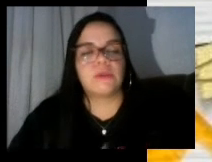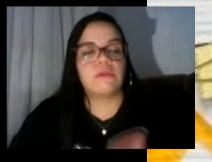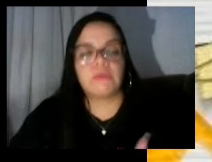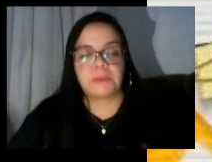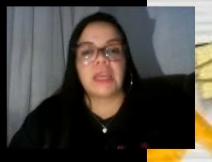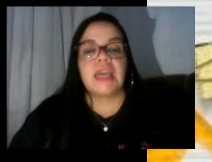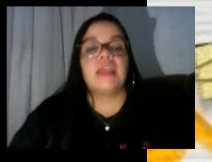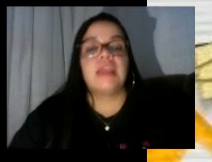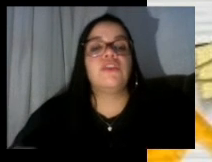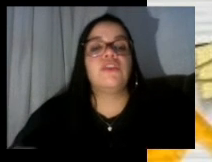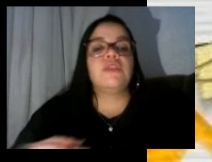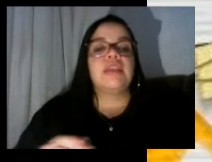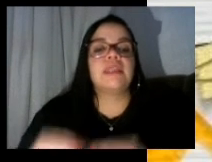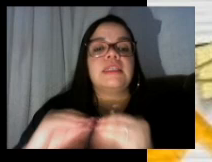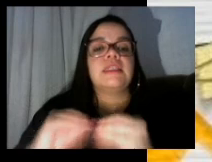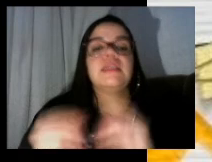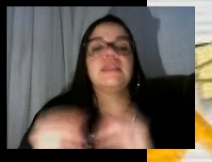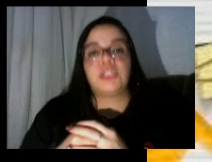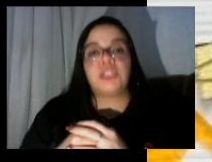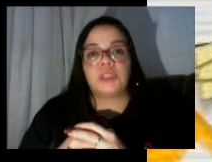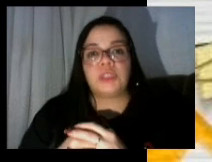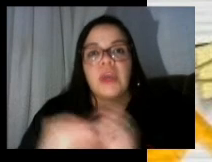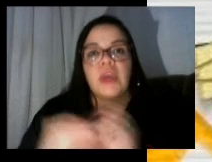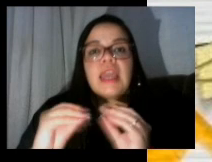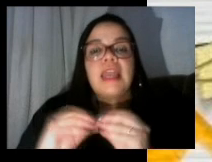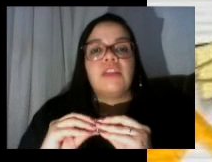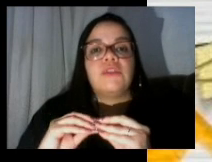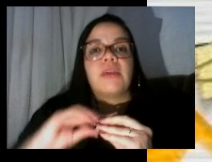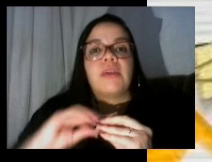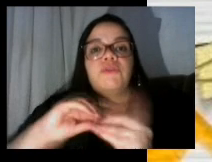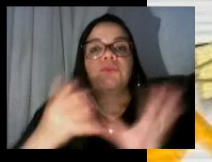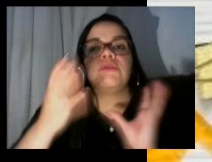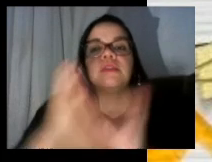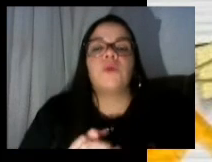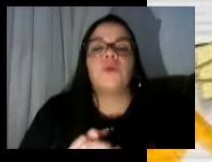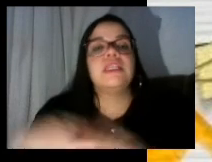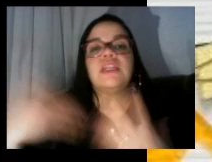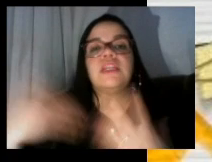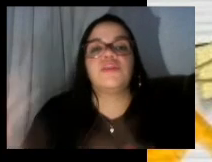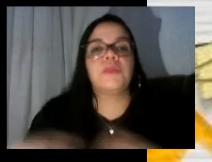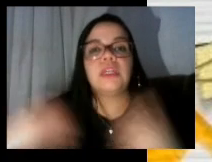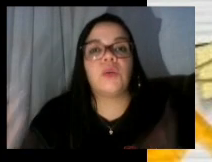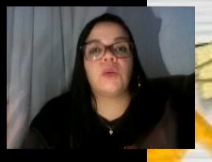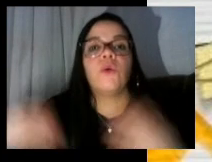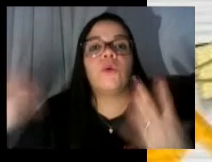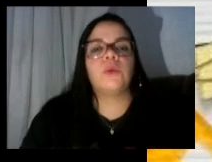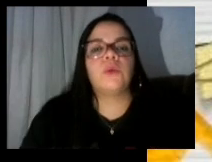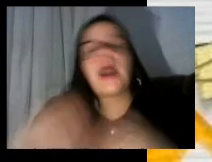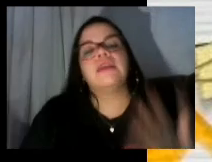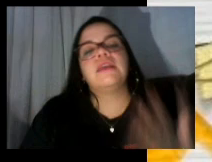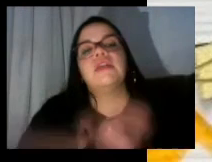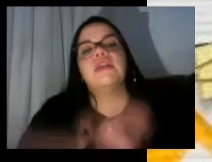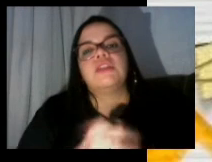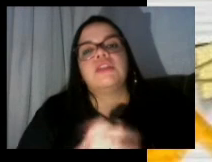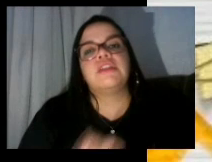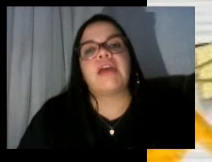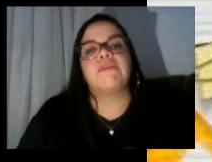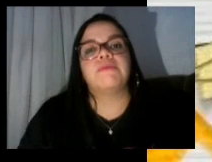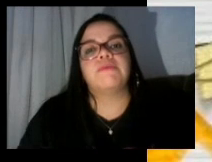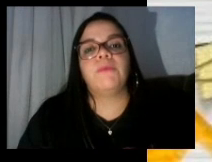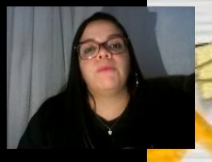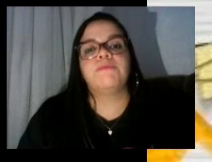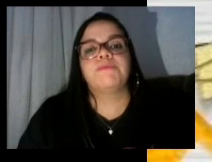europeus, enfim. E eles fizeram esse sincretismo. Eles fizeram a fusão. E assim eles poderiam cultuar aquilo que eles